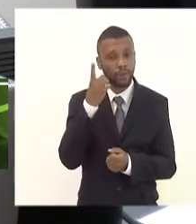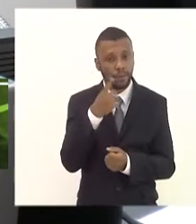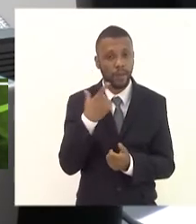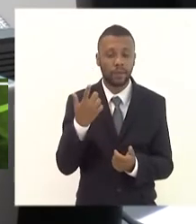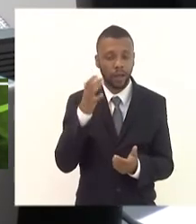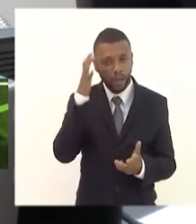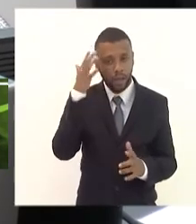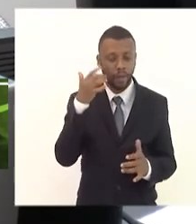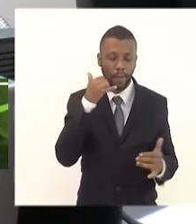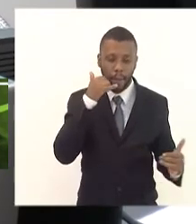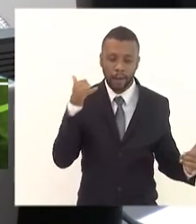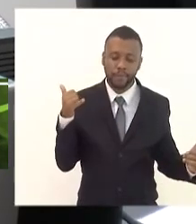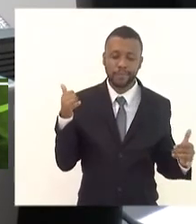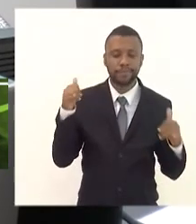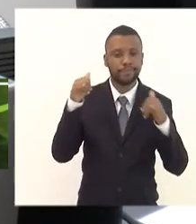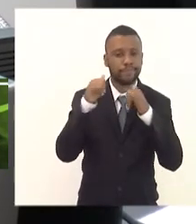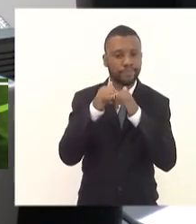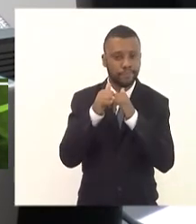telefone.